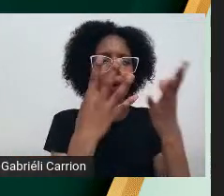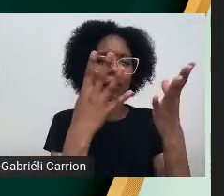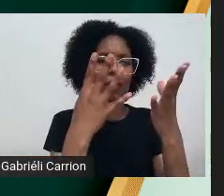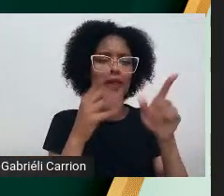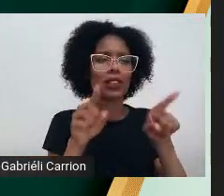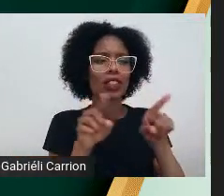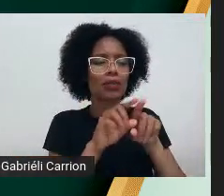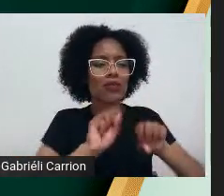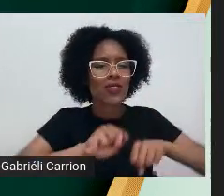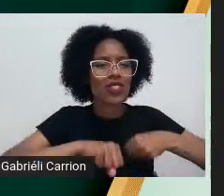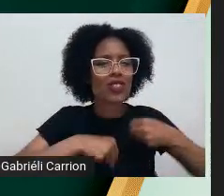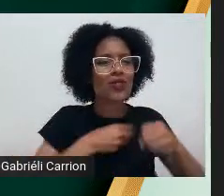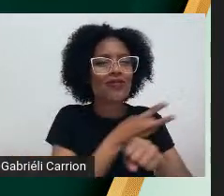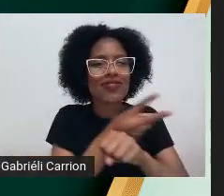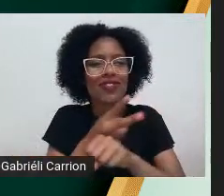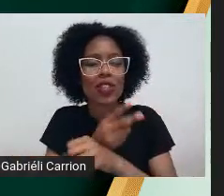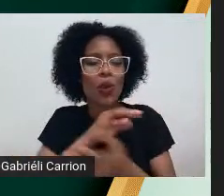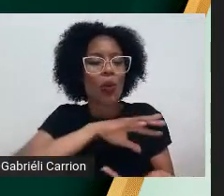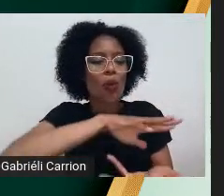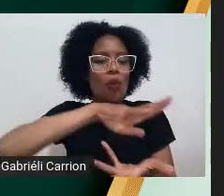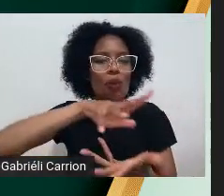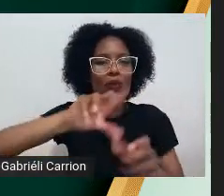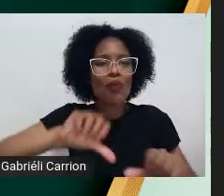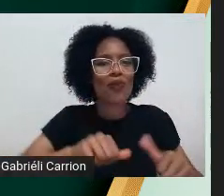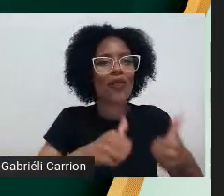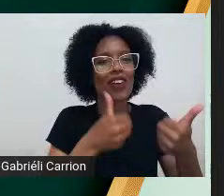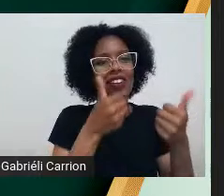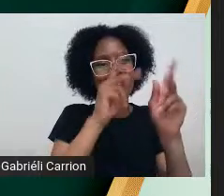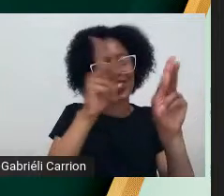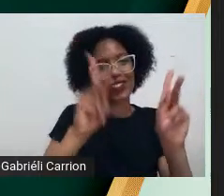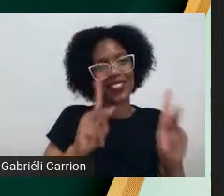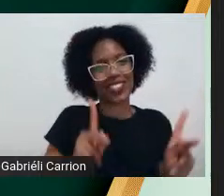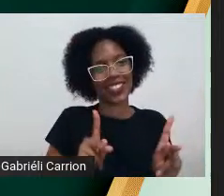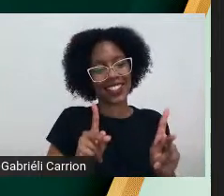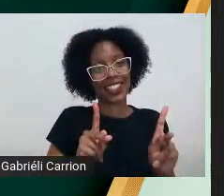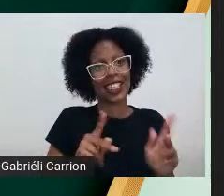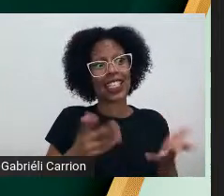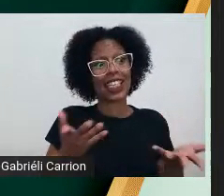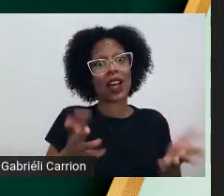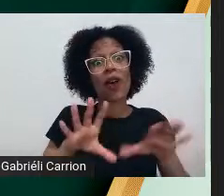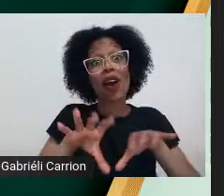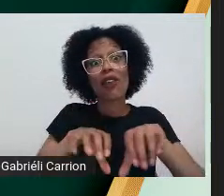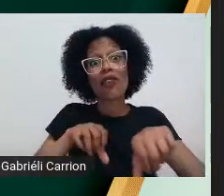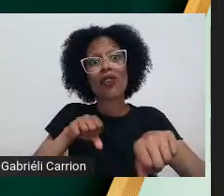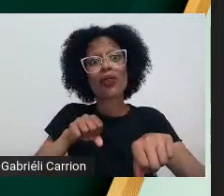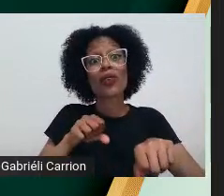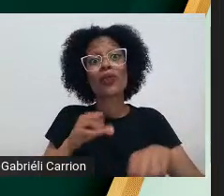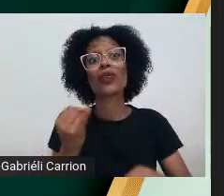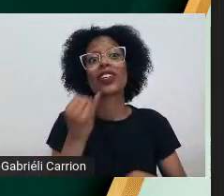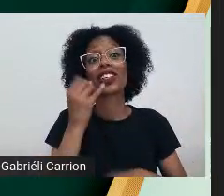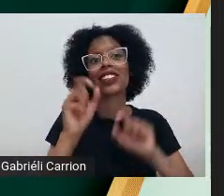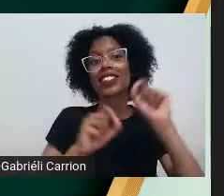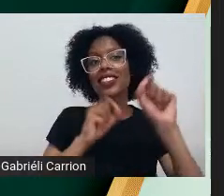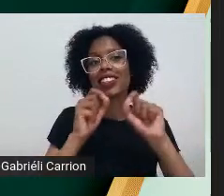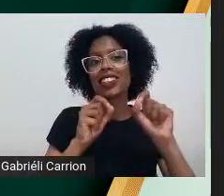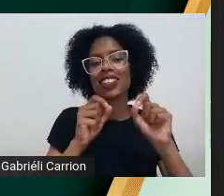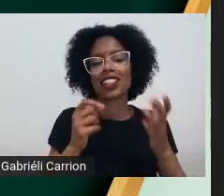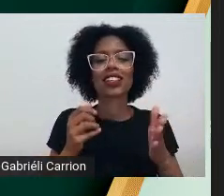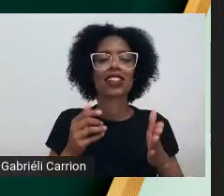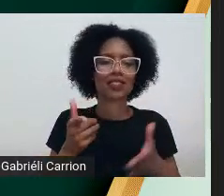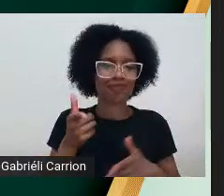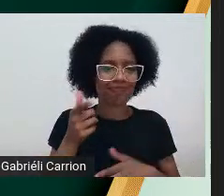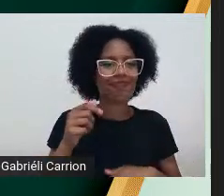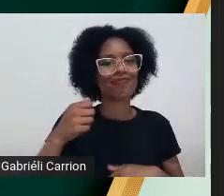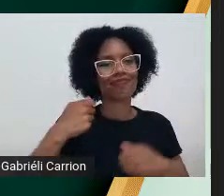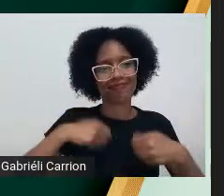um mundo melhor e de paz. A formatura é um importante rito de passagem em que